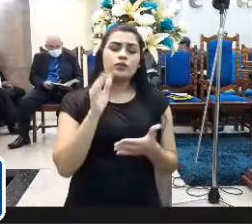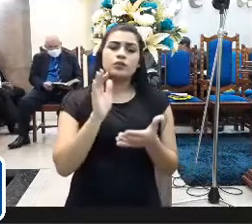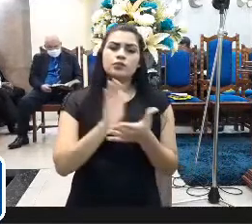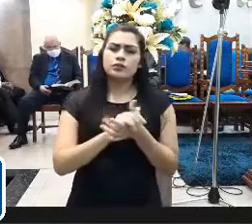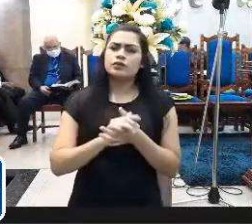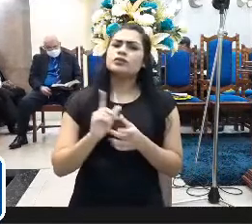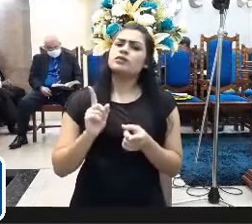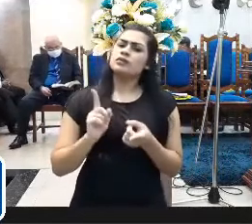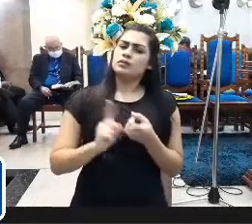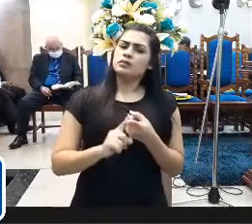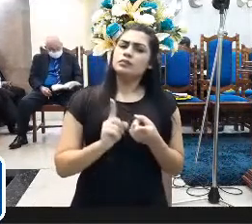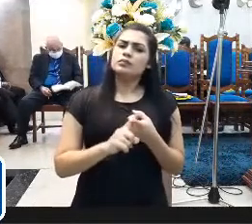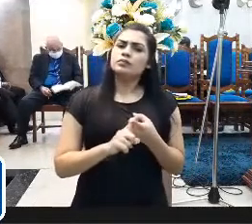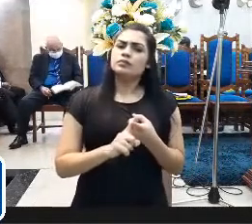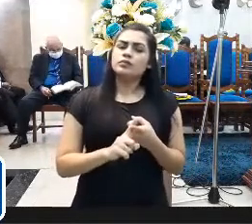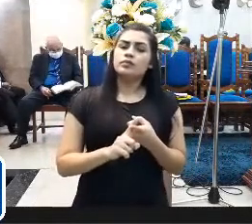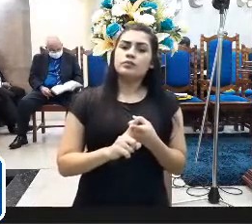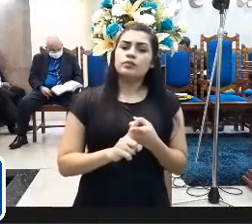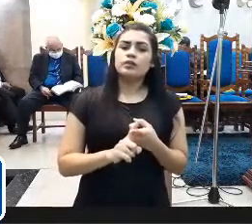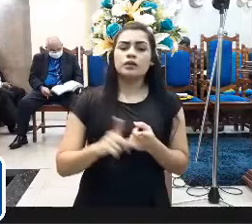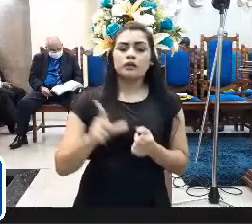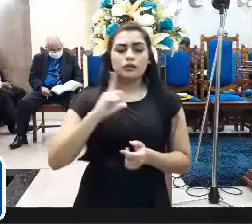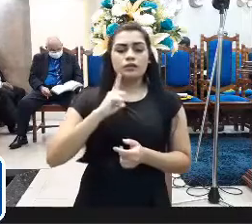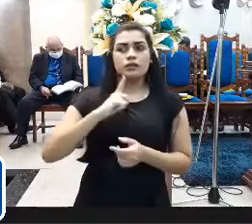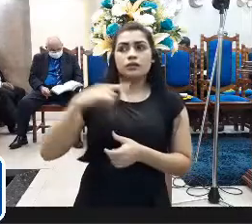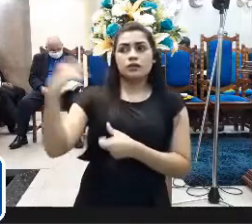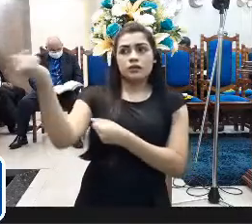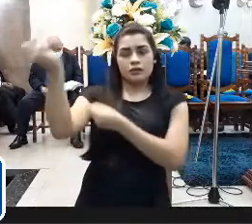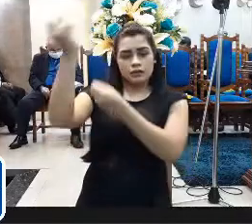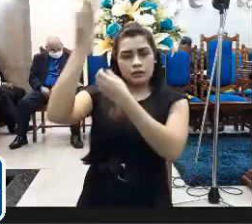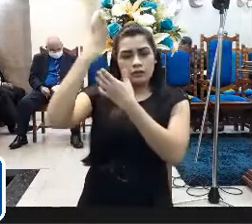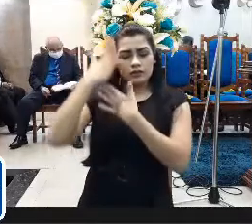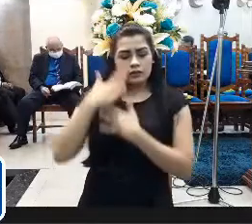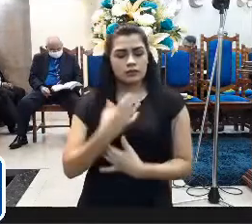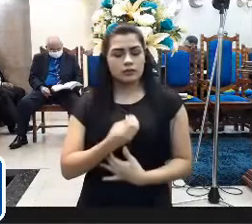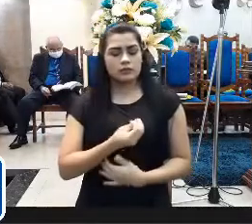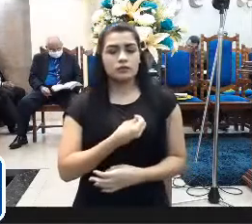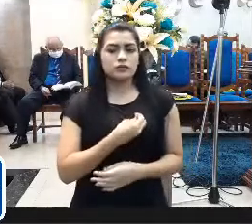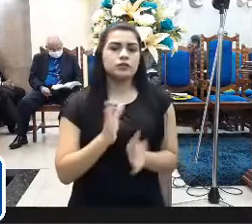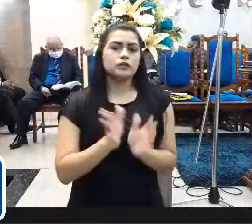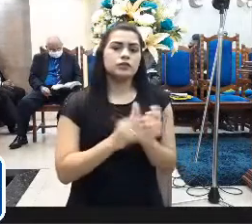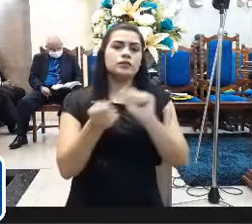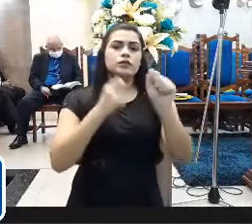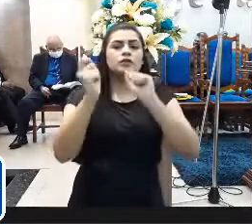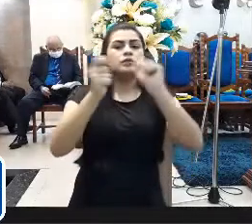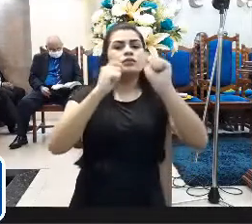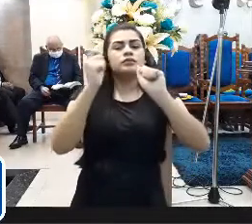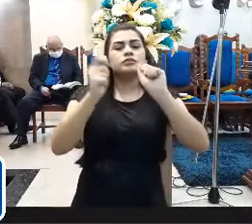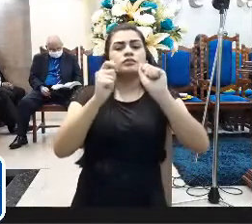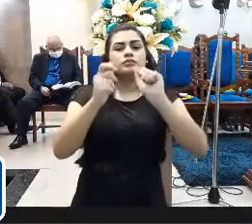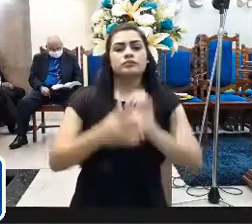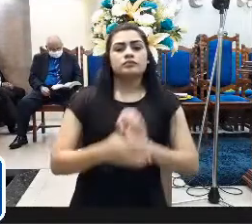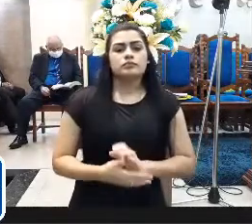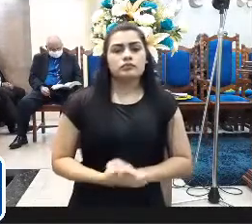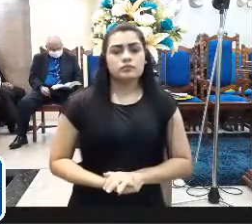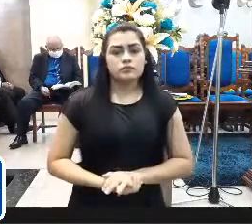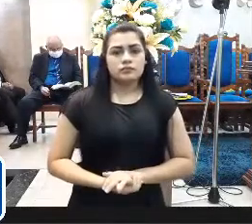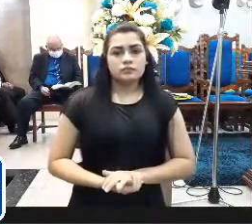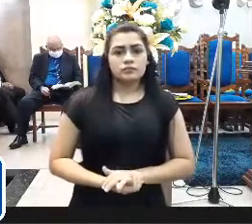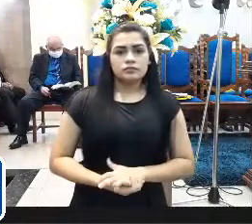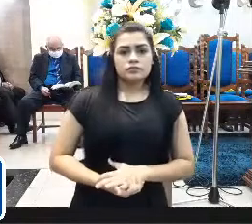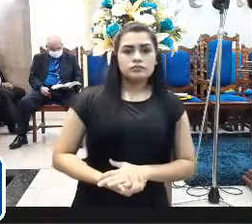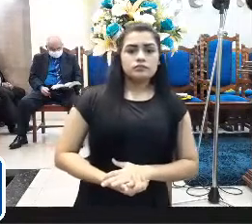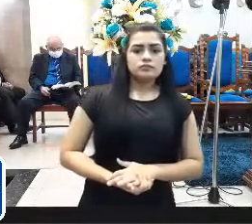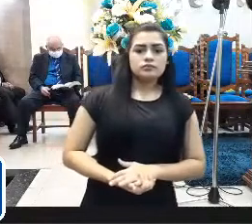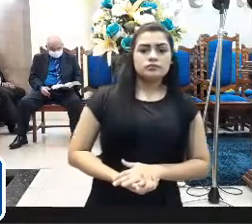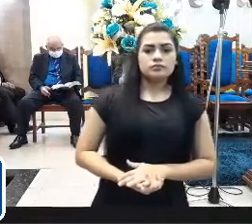Ela vai herdar junto com você a graça da vida. Aleluia! Glória a Deus! E faça isso,